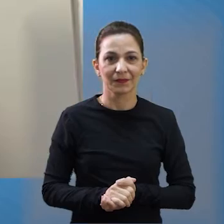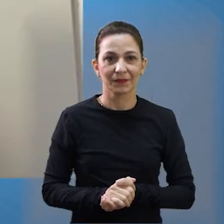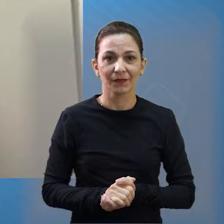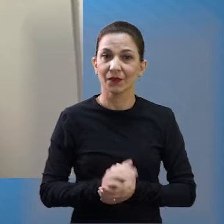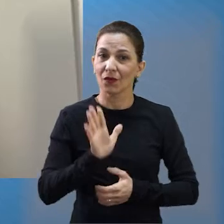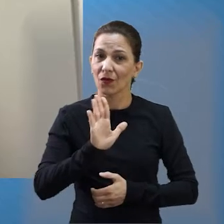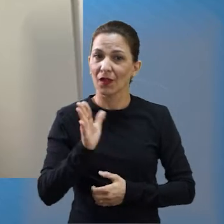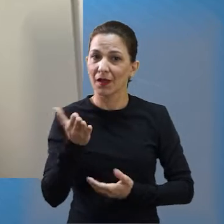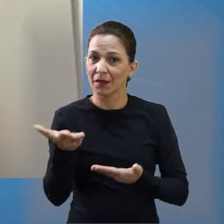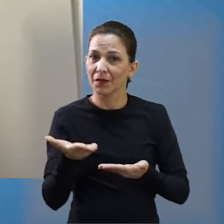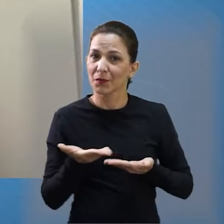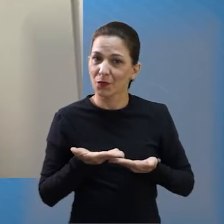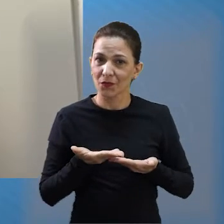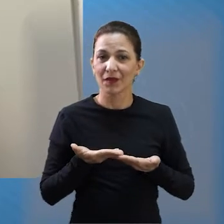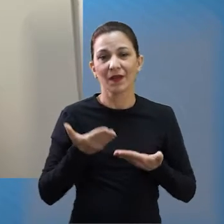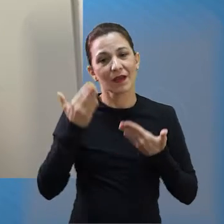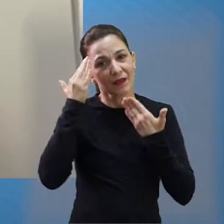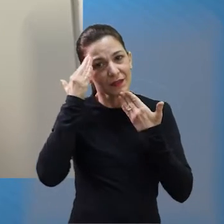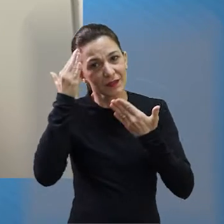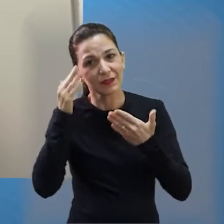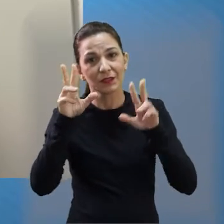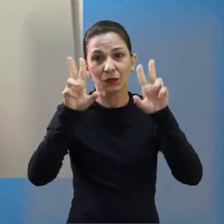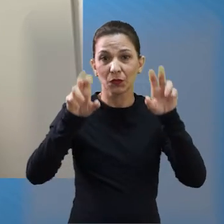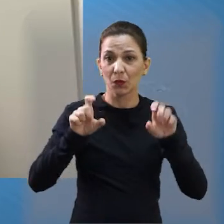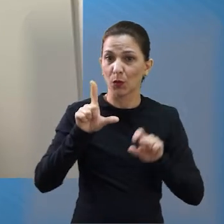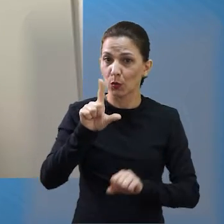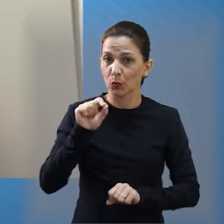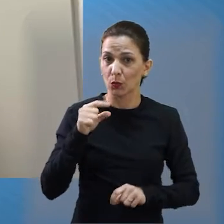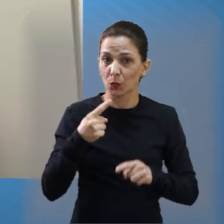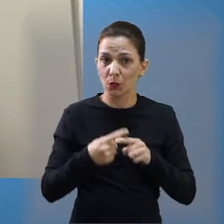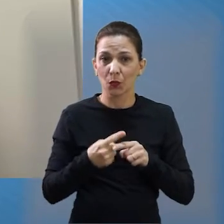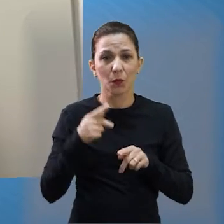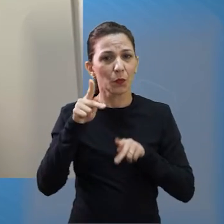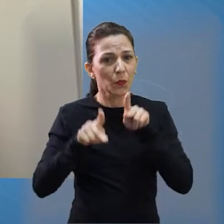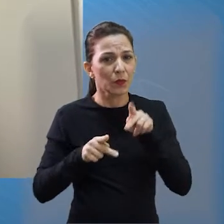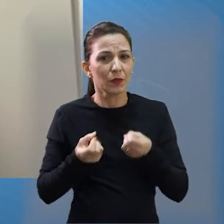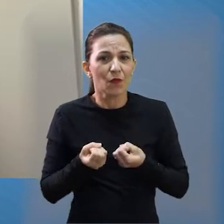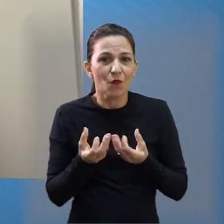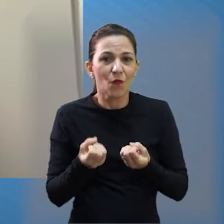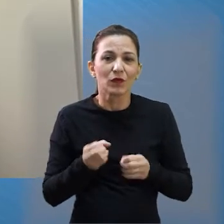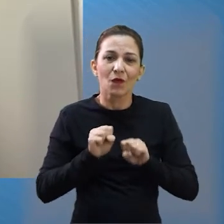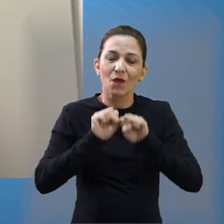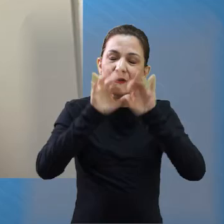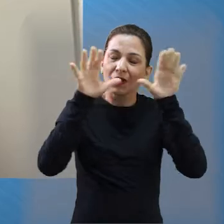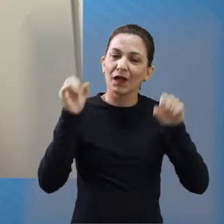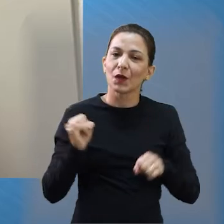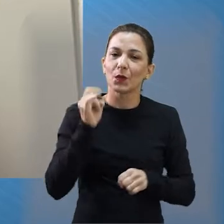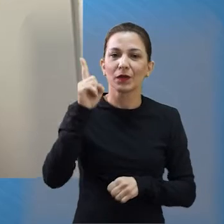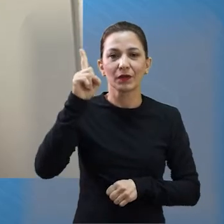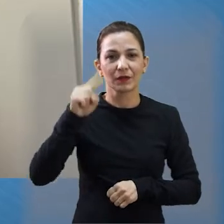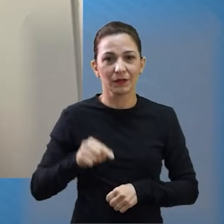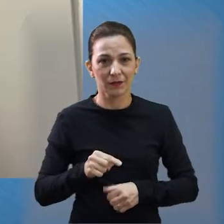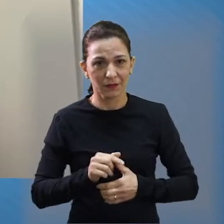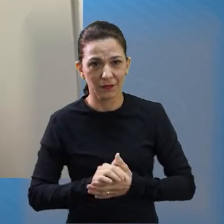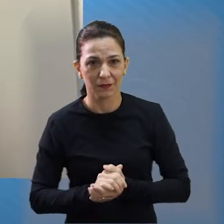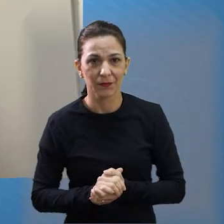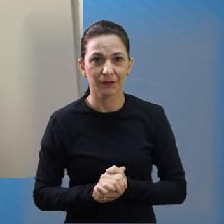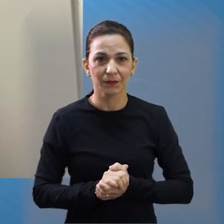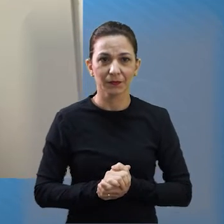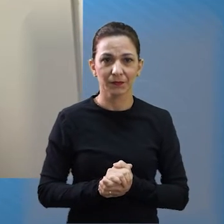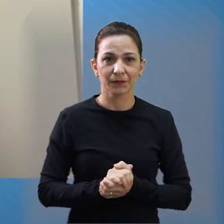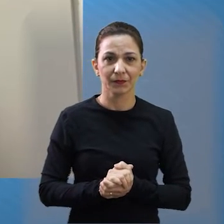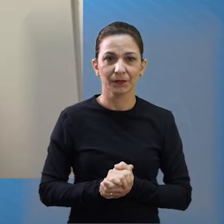hoje. Olá, eu que agradeço o convite e parabenizo pela escolha desse tema tão importante, né, para esclarecimento